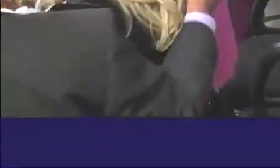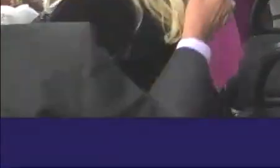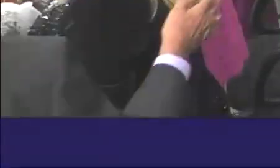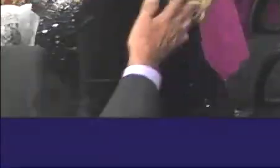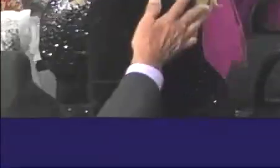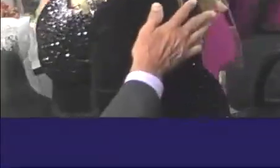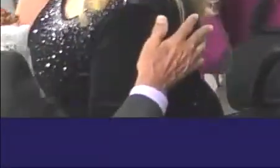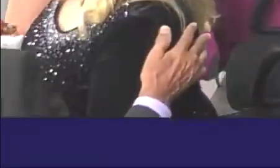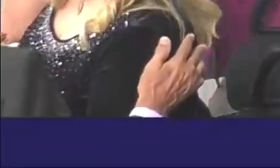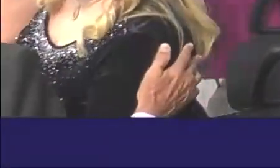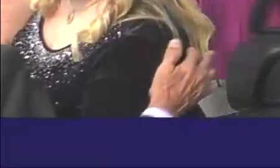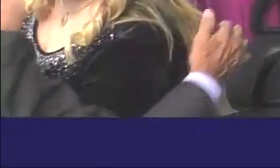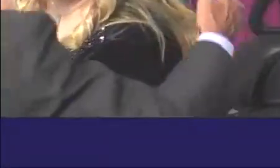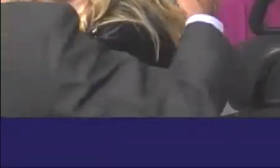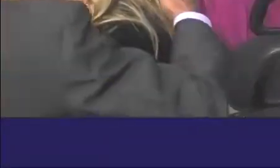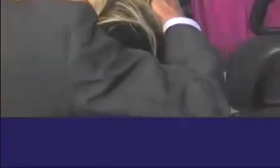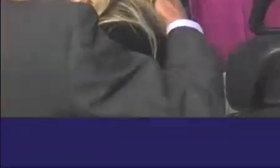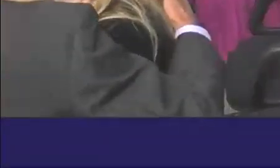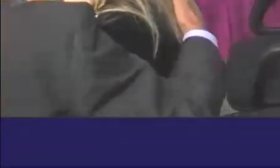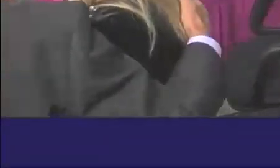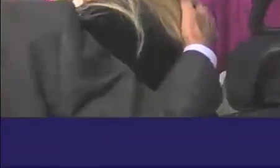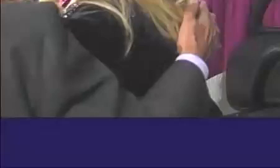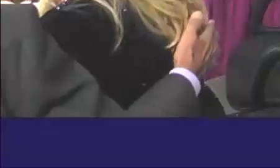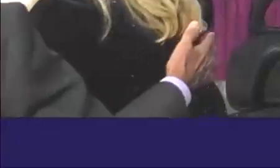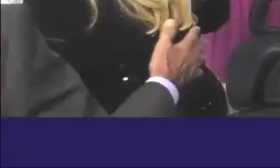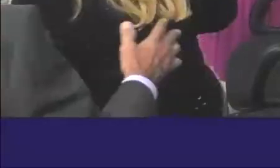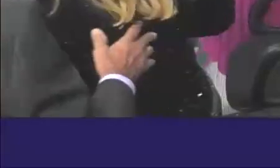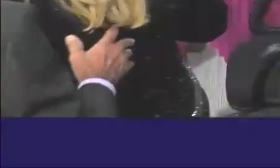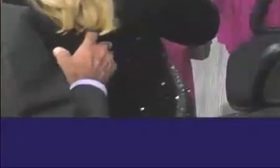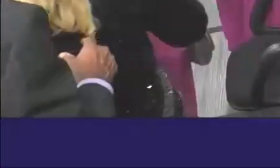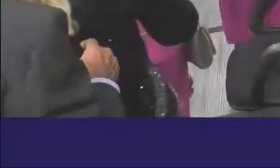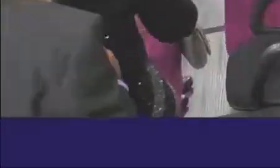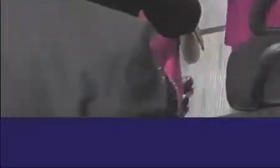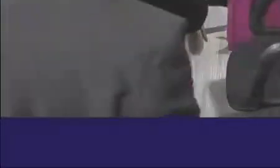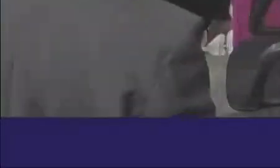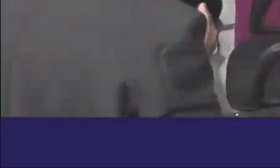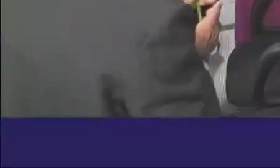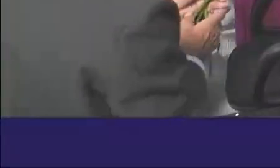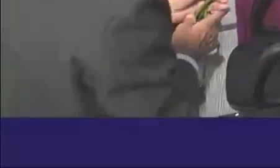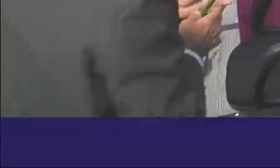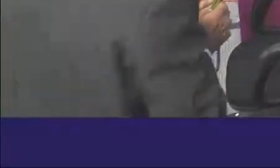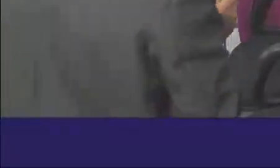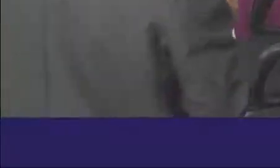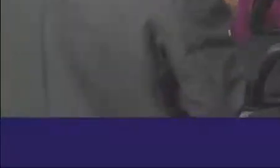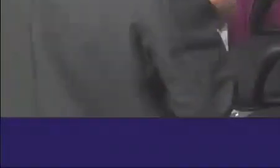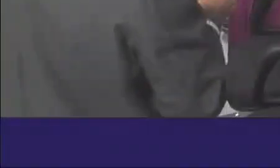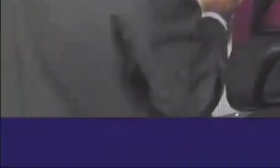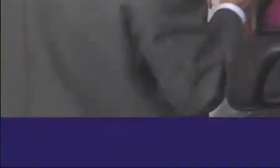me reaprender e me aprender de novo.